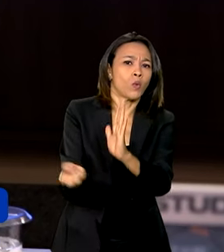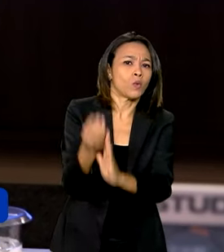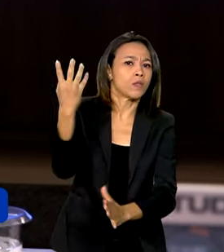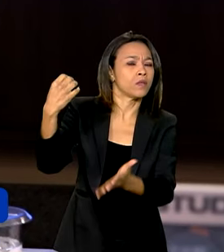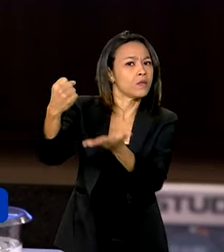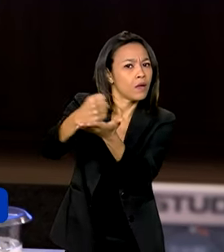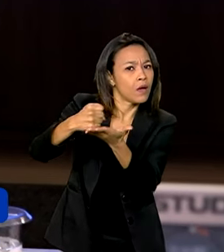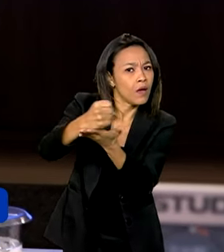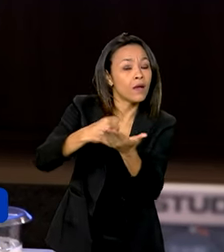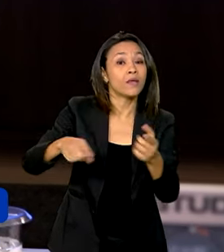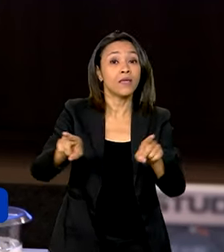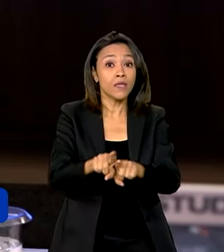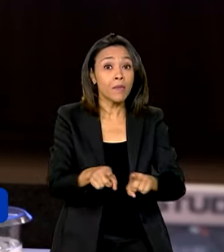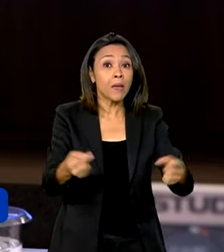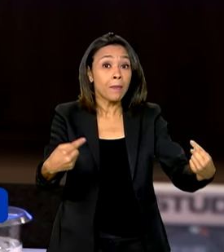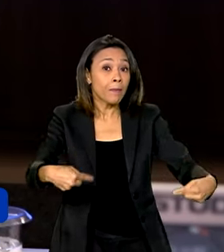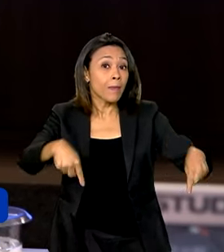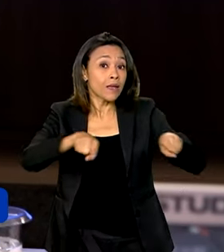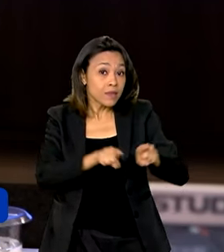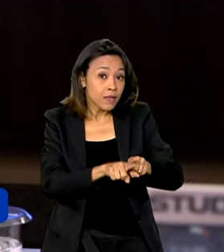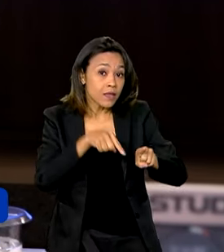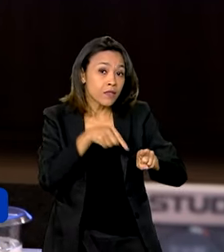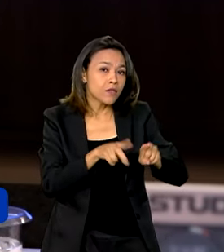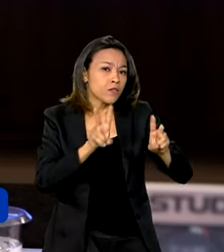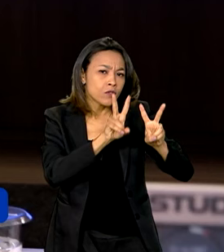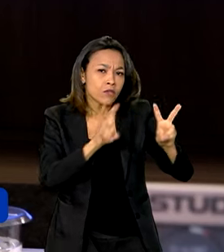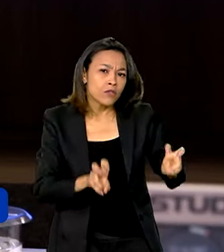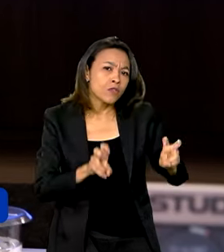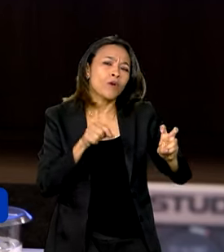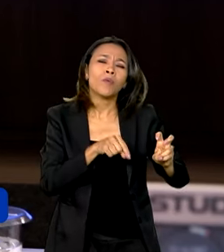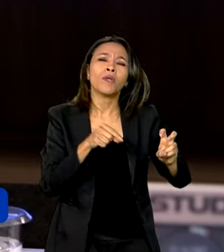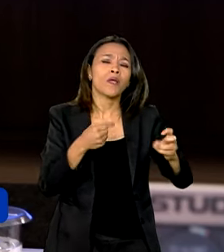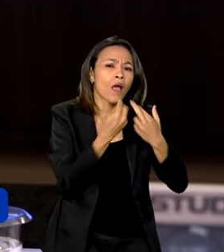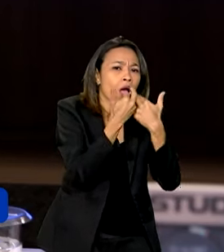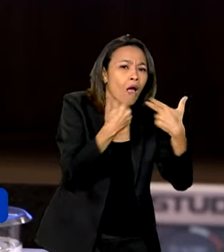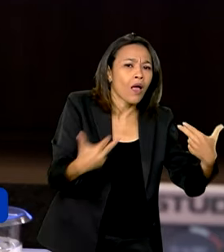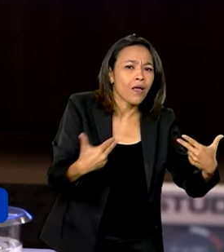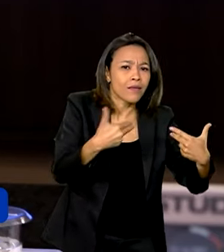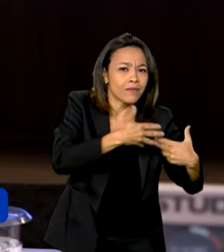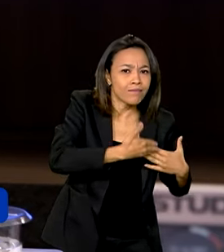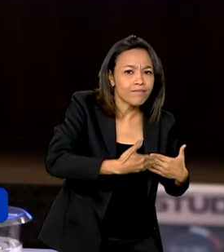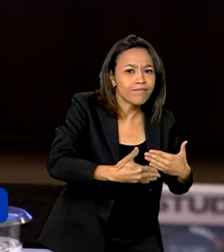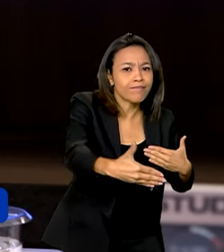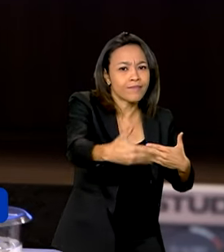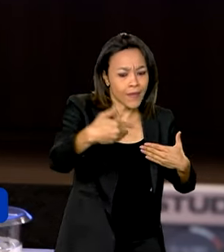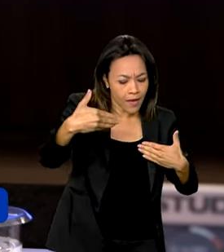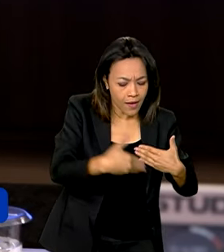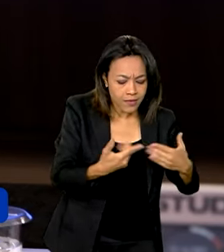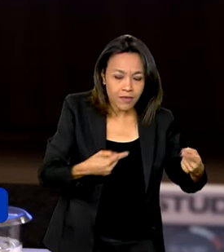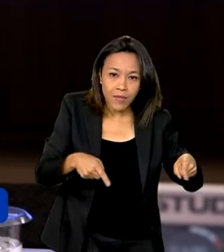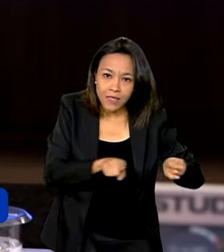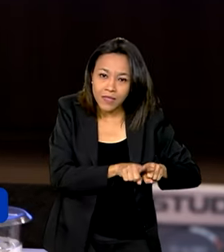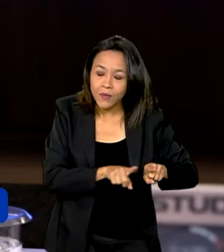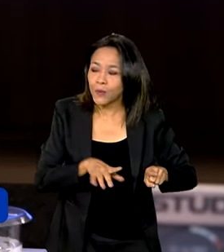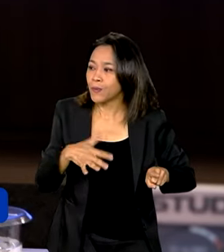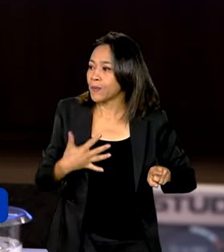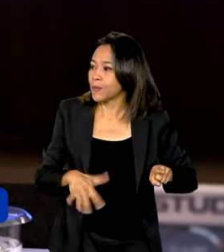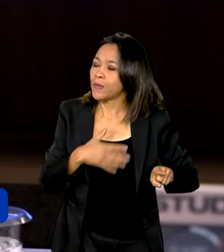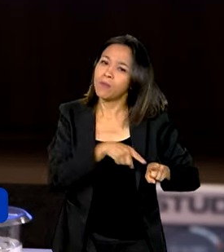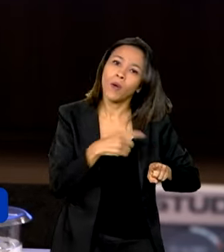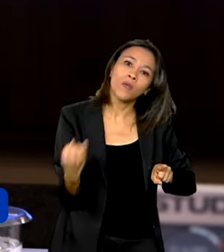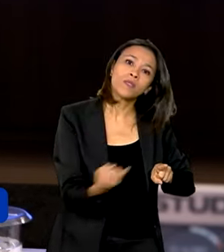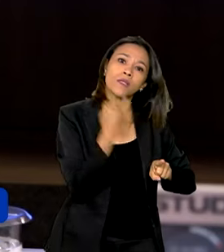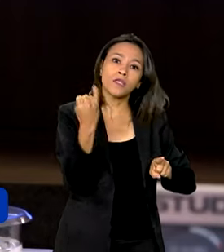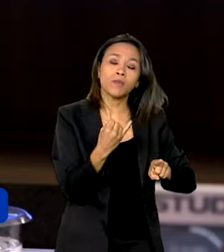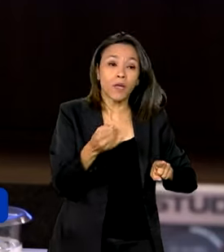parcerias para o desenvolvimento de inovações né E E essas parcerias Elas serão muito importantes para que o